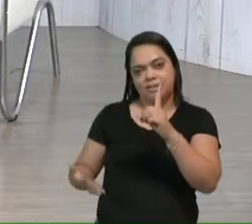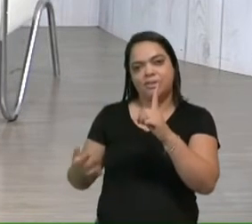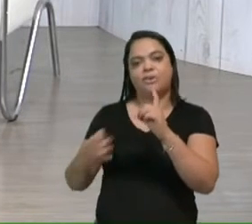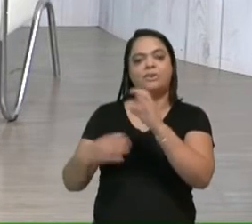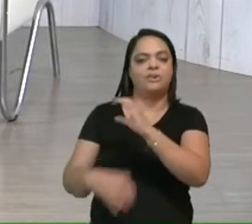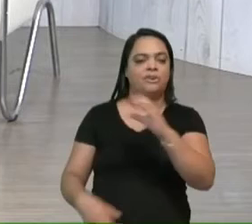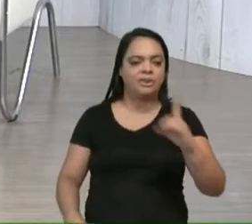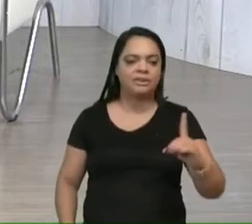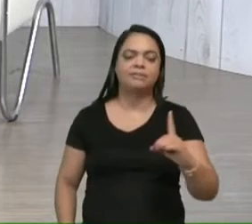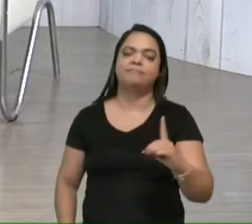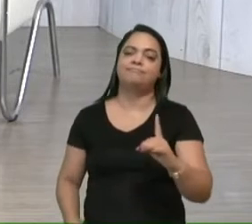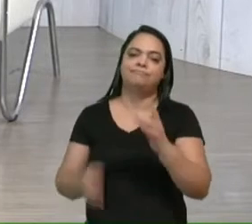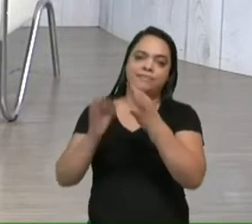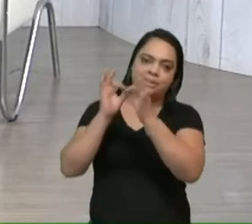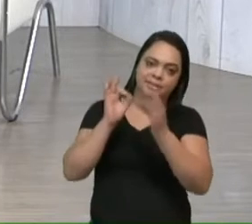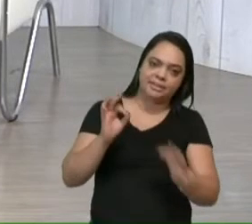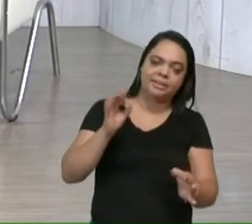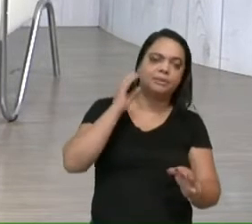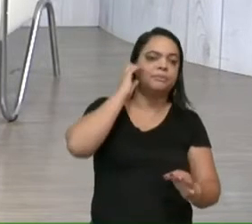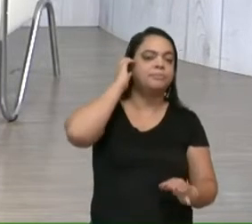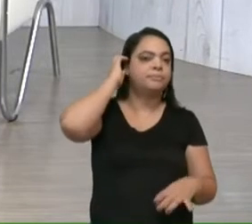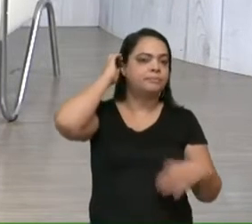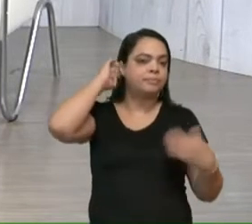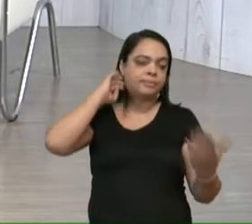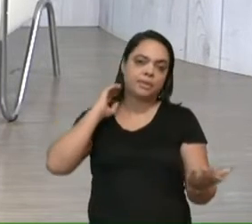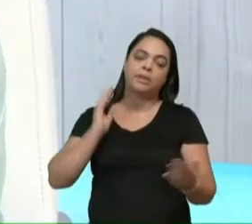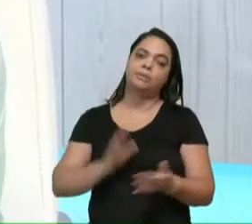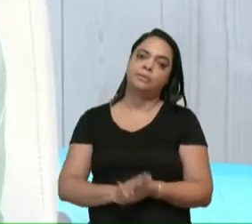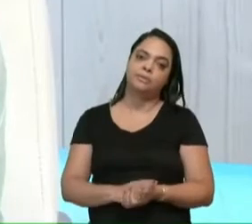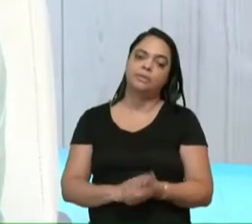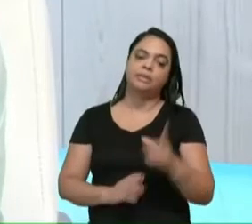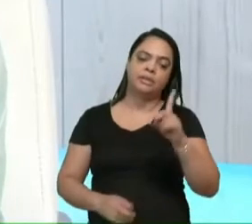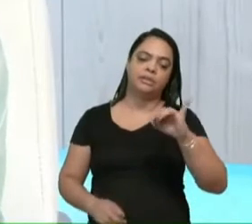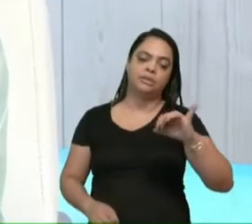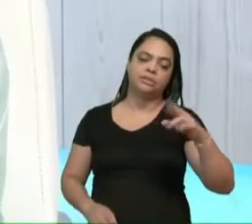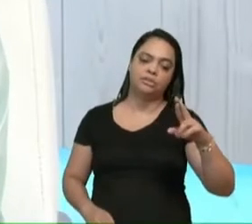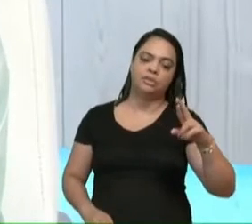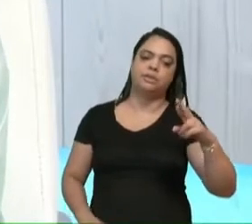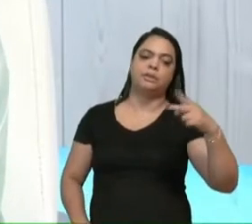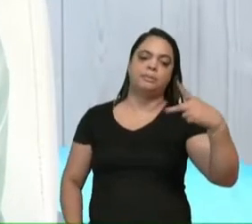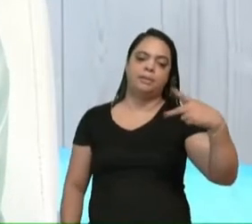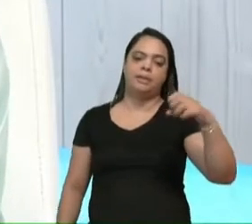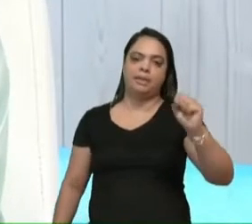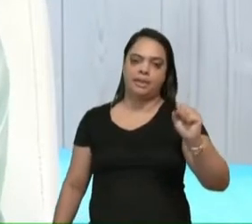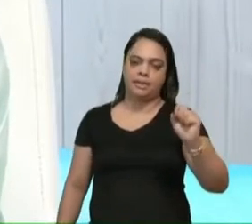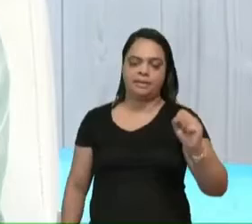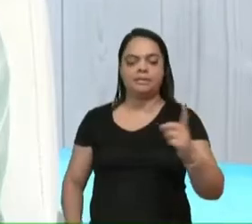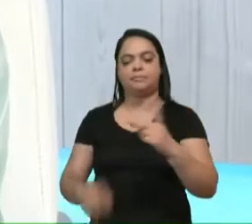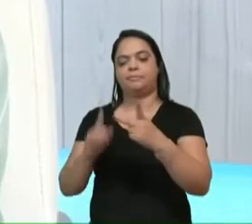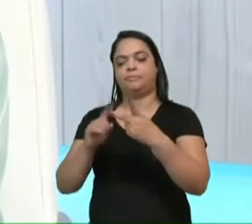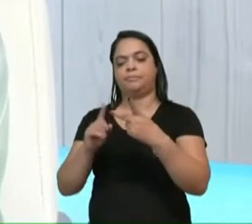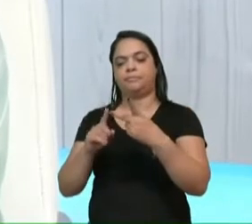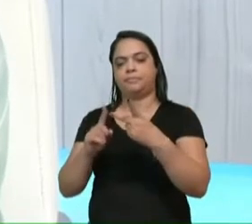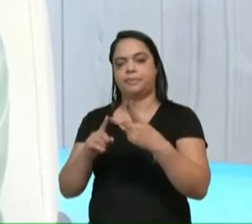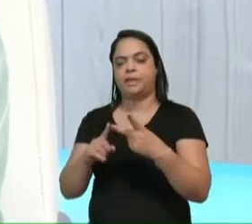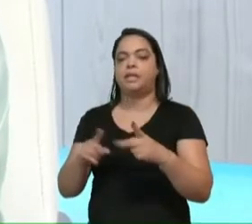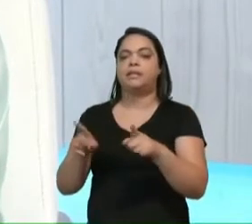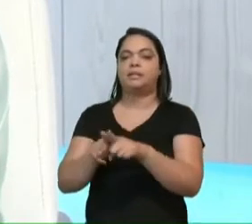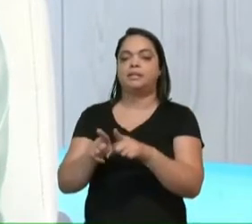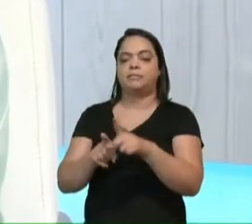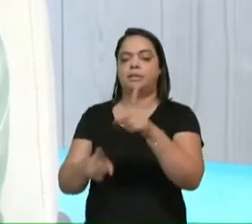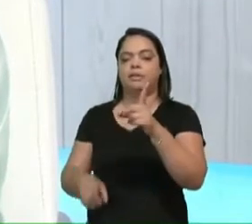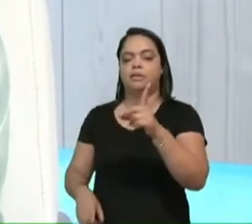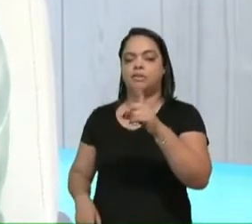os coordenadores e assim por diante bom então além da dirps a diretoria de processos seletivos além da